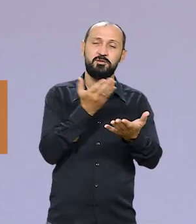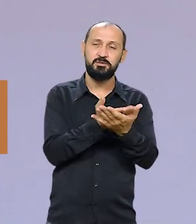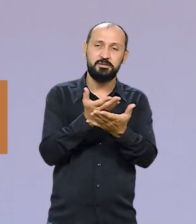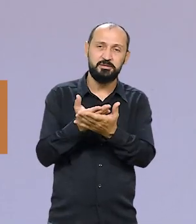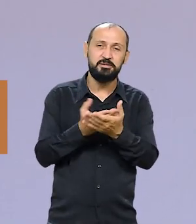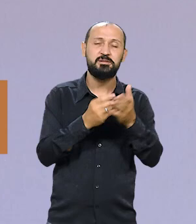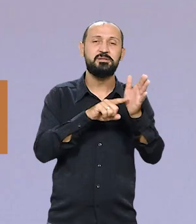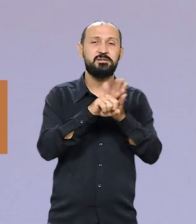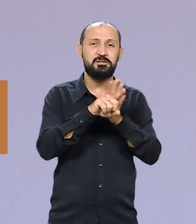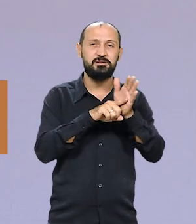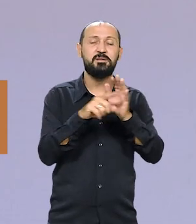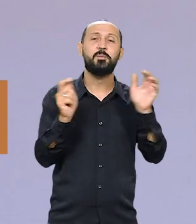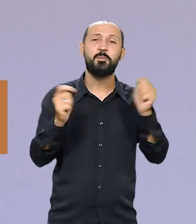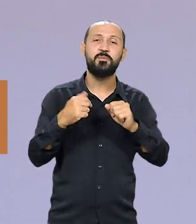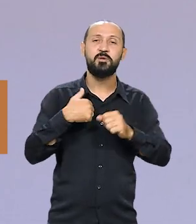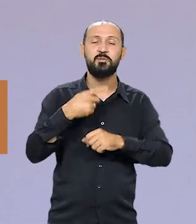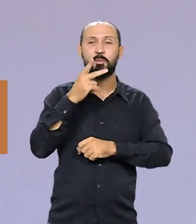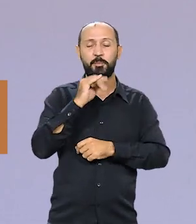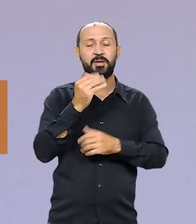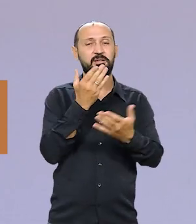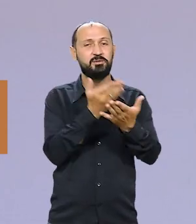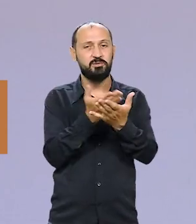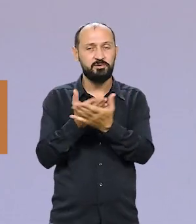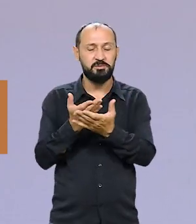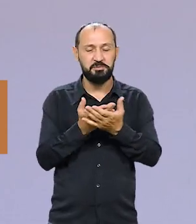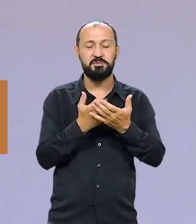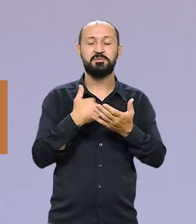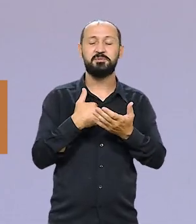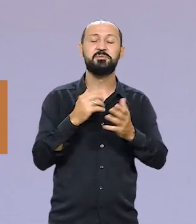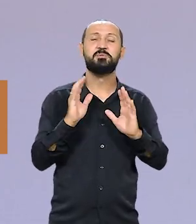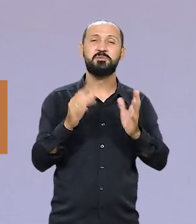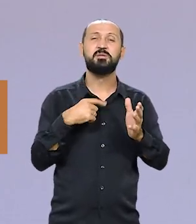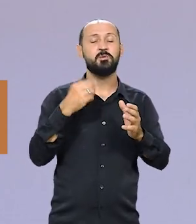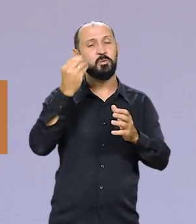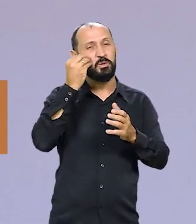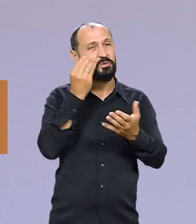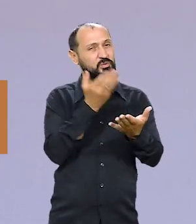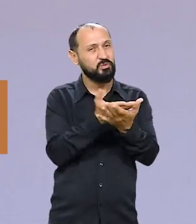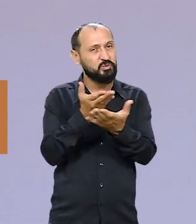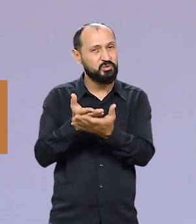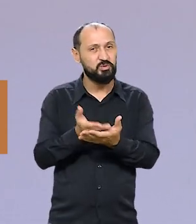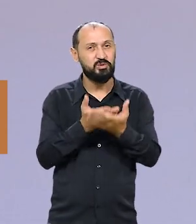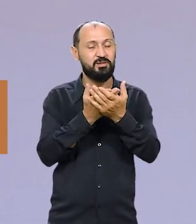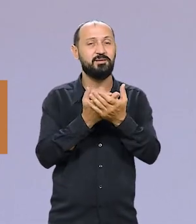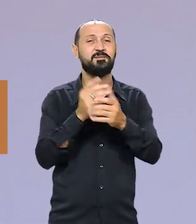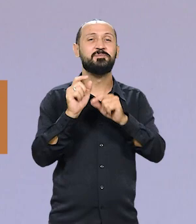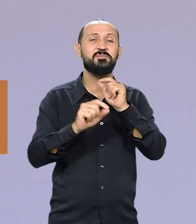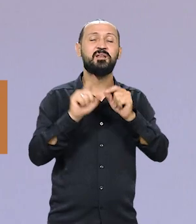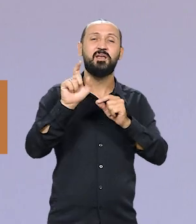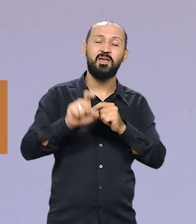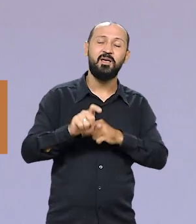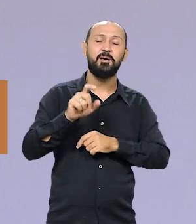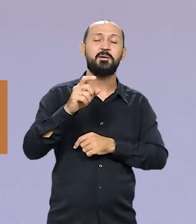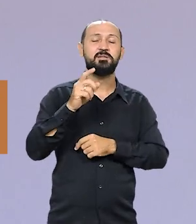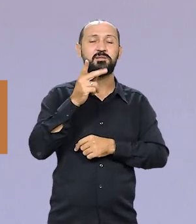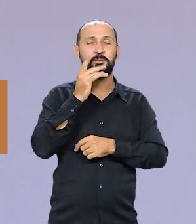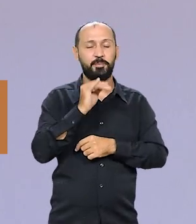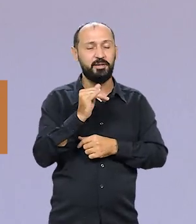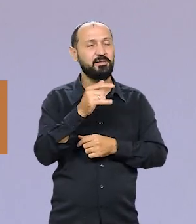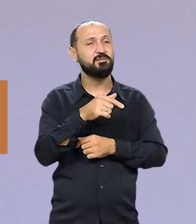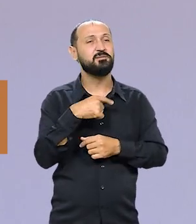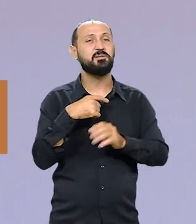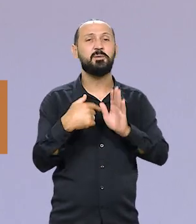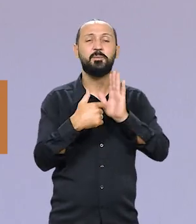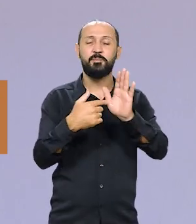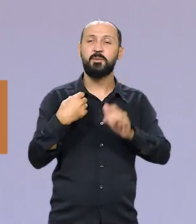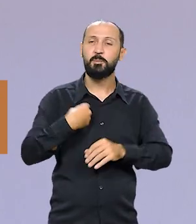dentro da minha condição de pai, estudioso como pai, ou seja, eu tento estudar o que é ser pai,